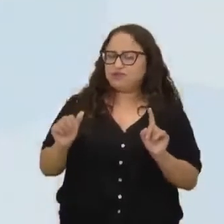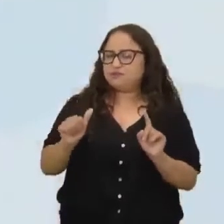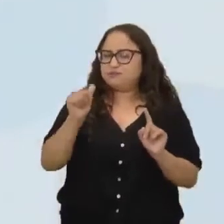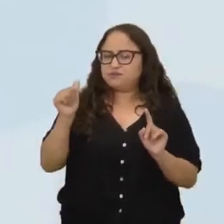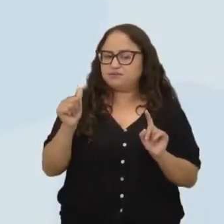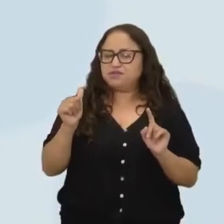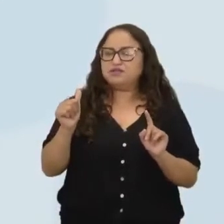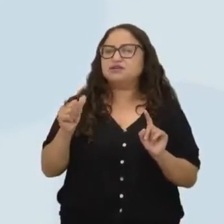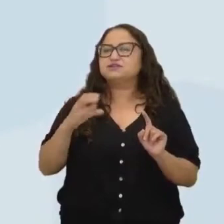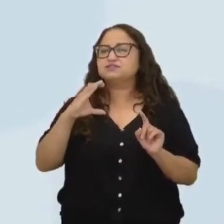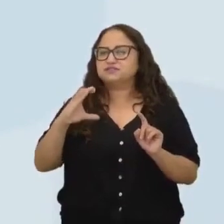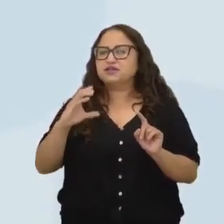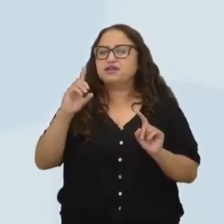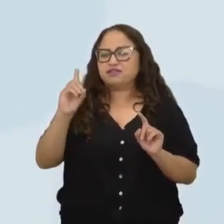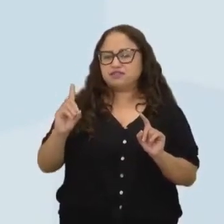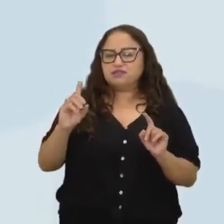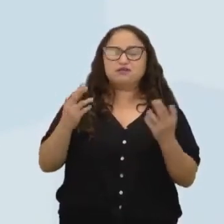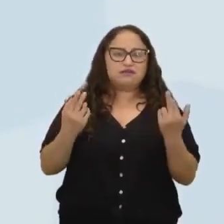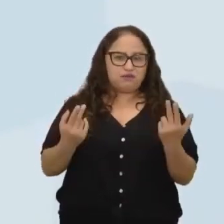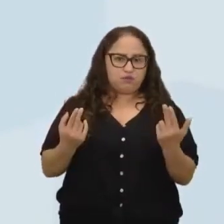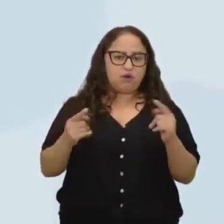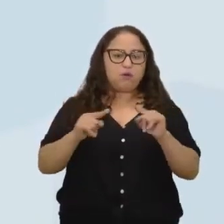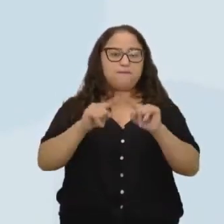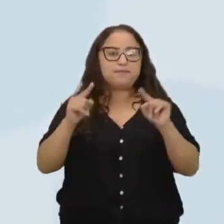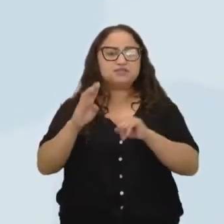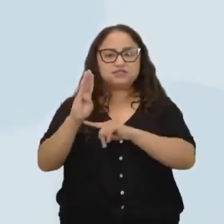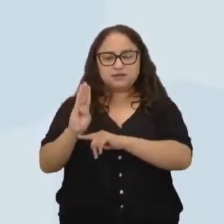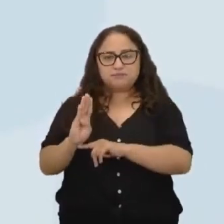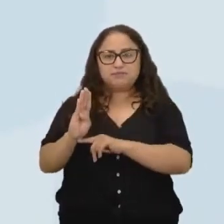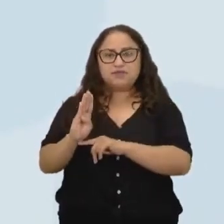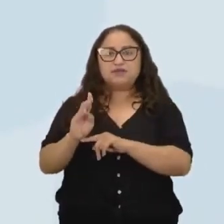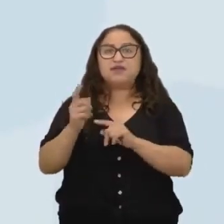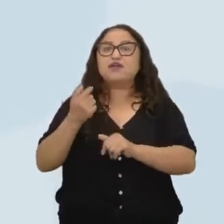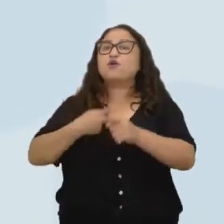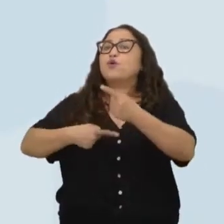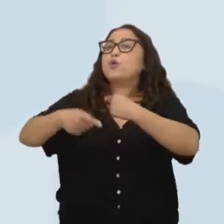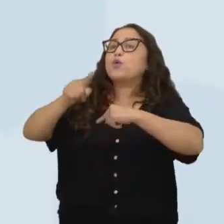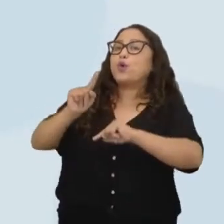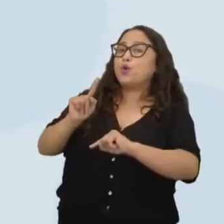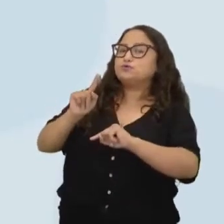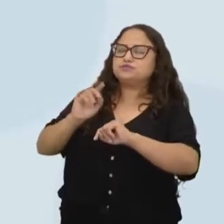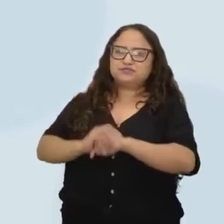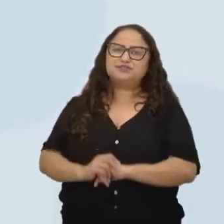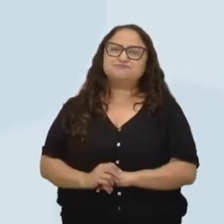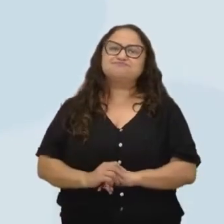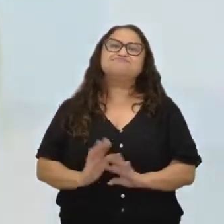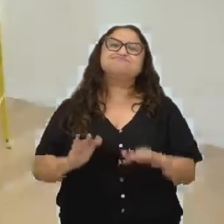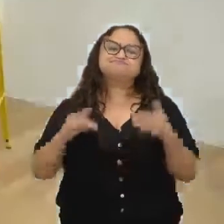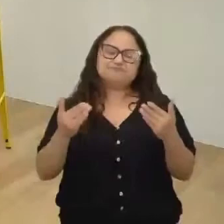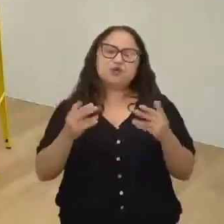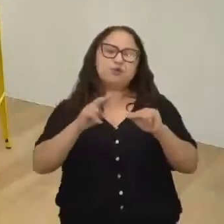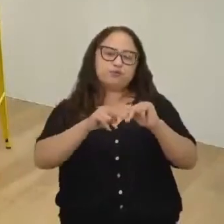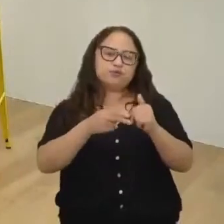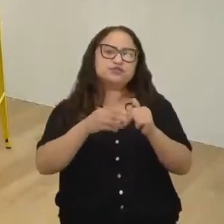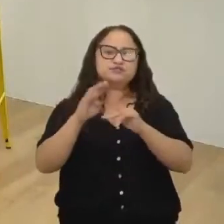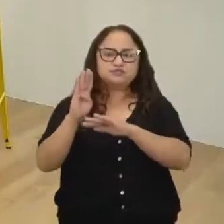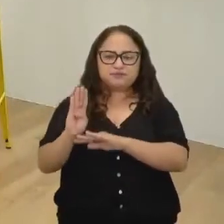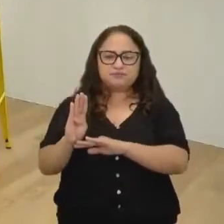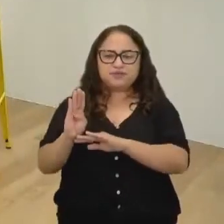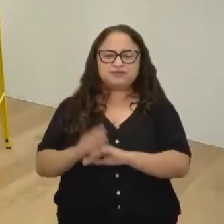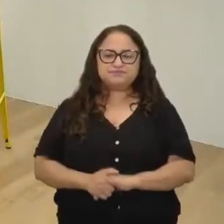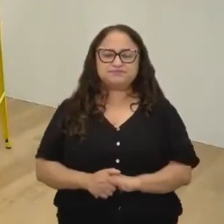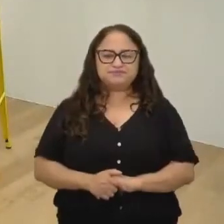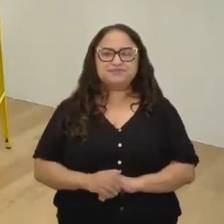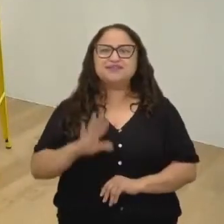e a D têm a mesma função, mas a B já tem uma função diferente. Muito então, bom. Ela teria o sentido alterado com a B. Aprender com você.